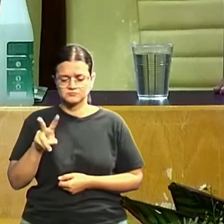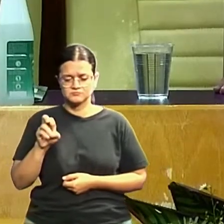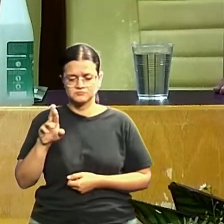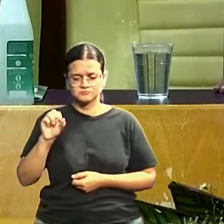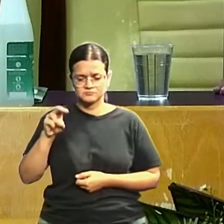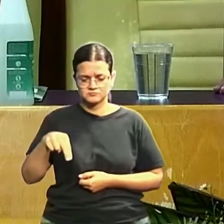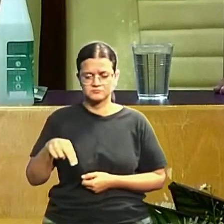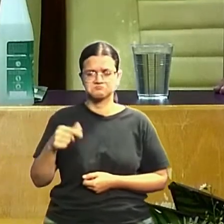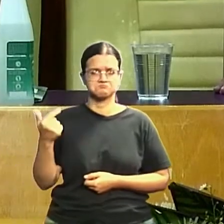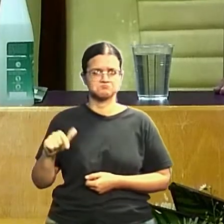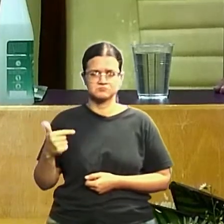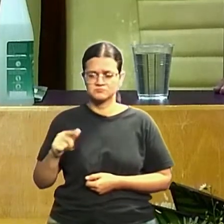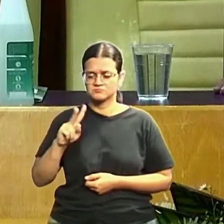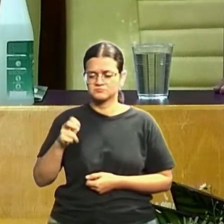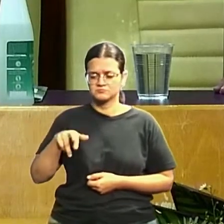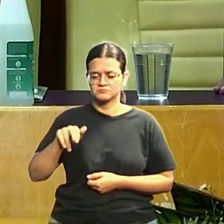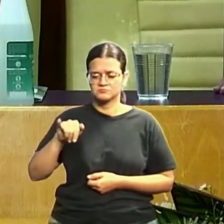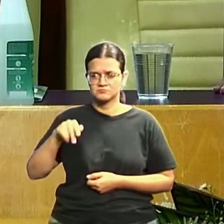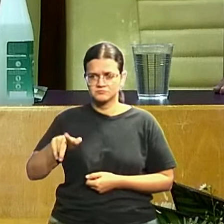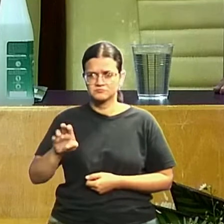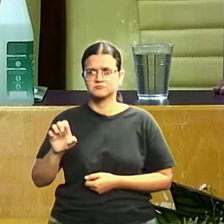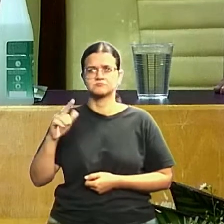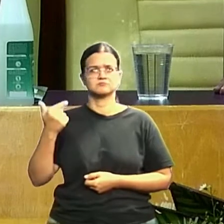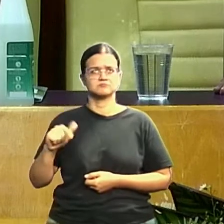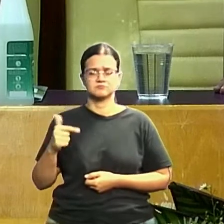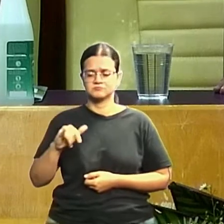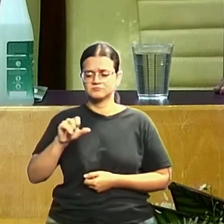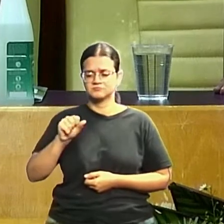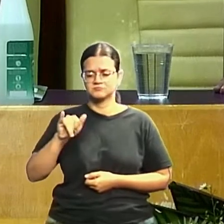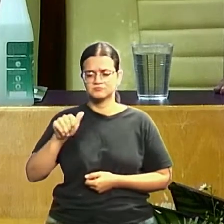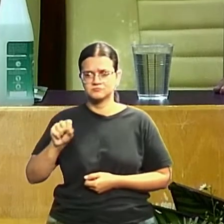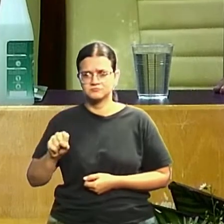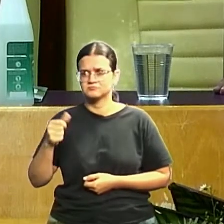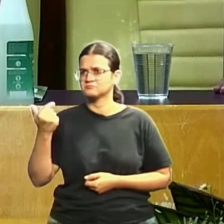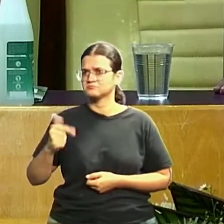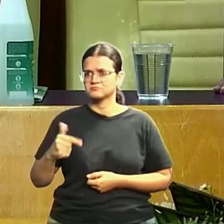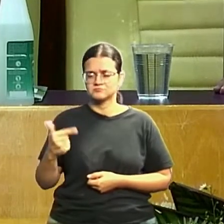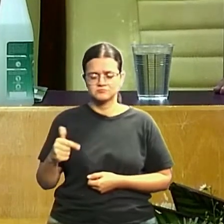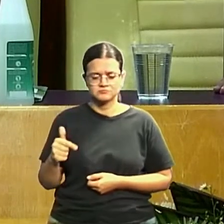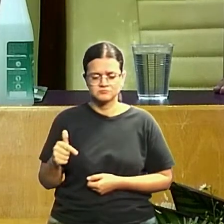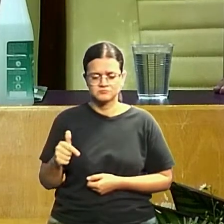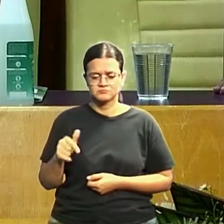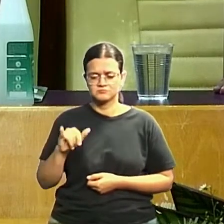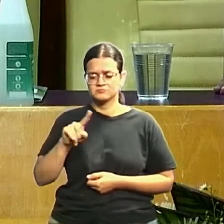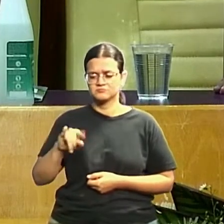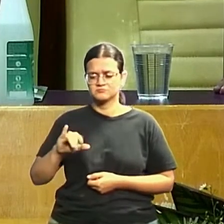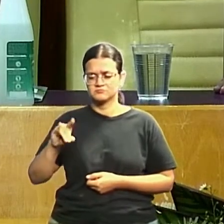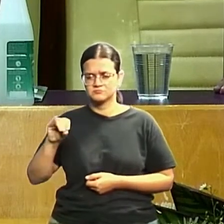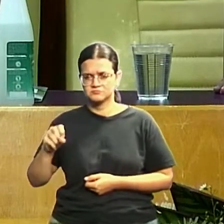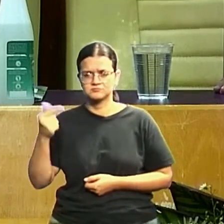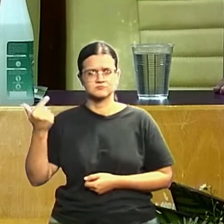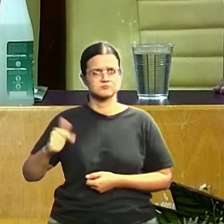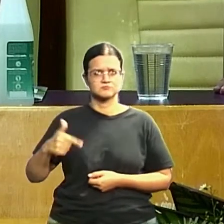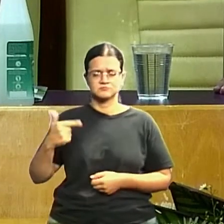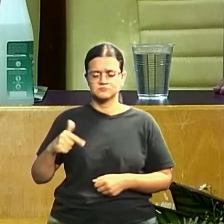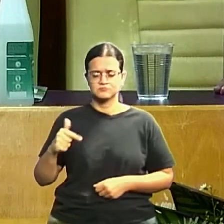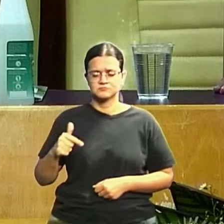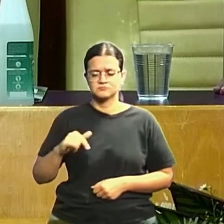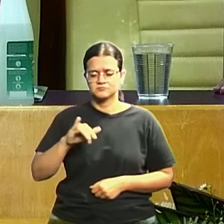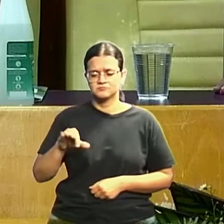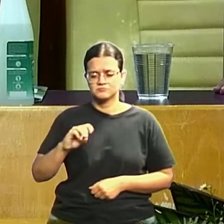Jefferson Abel, ausente. Henrique Alves, ausente. Isaías Ribeiro, ausente. Isídio Alves,